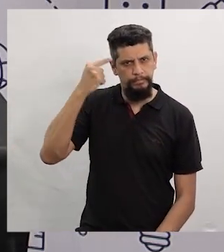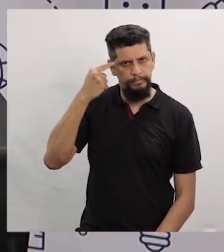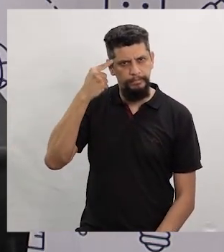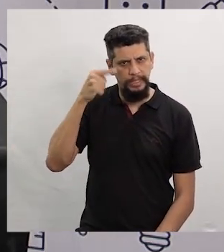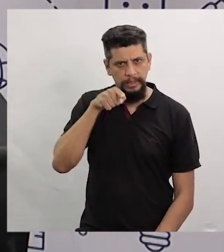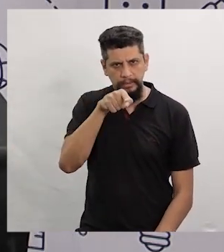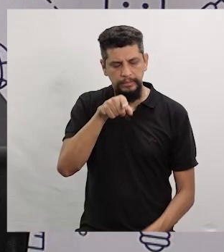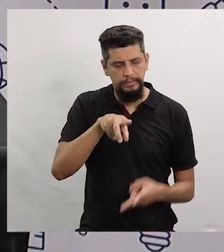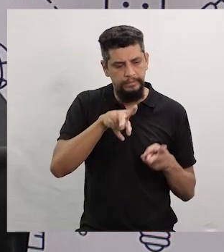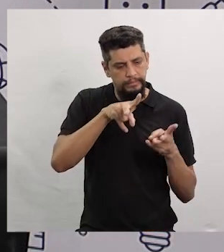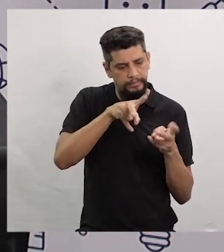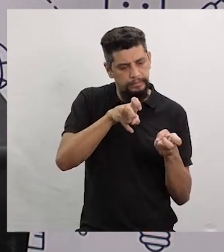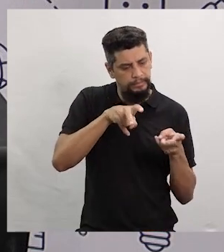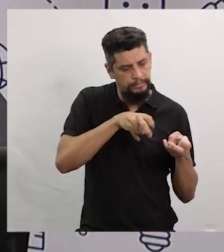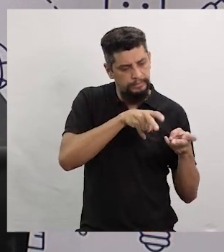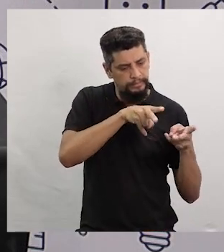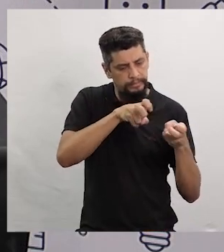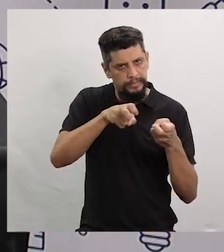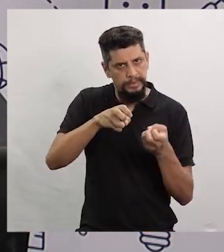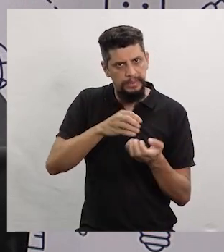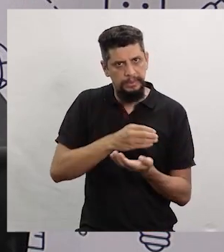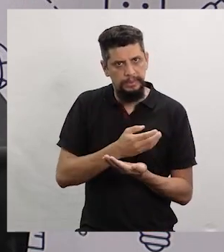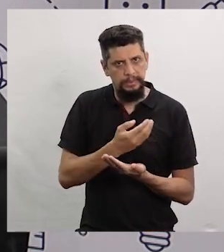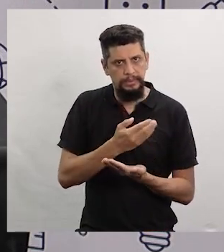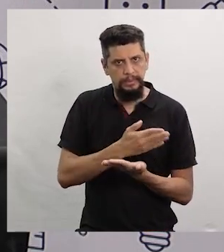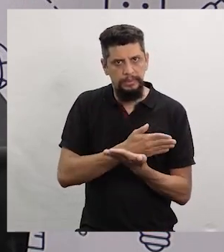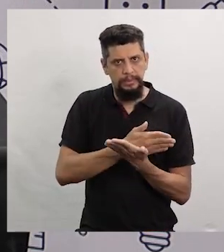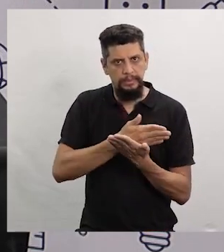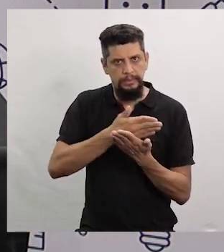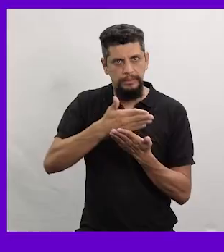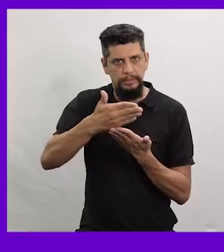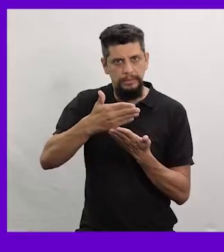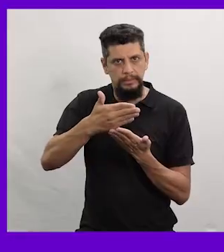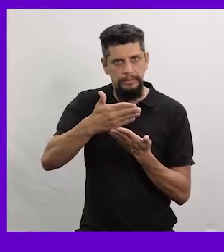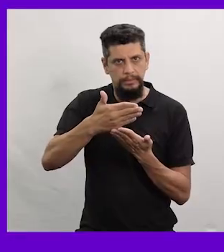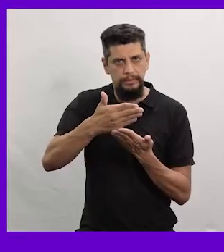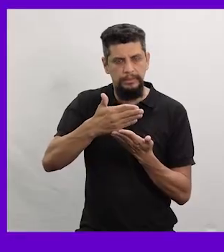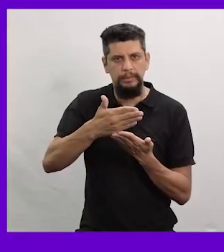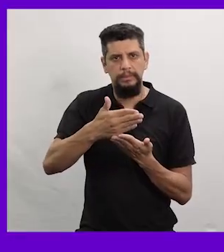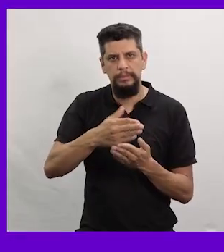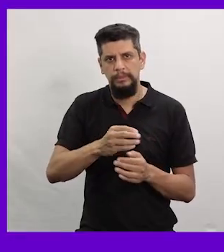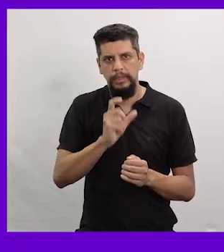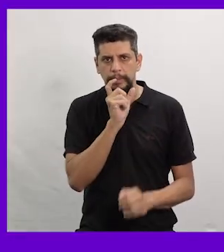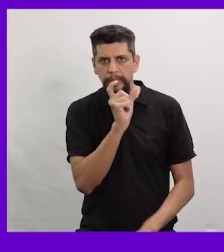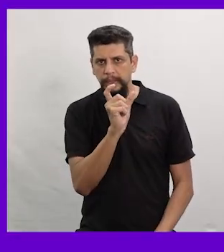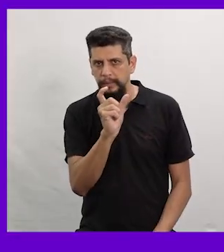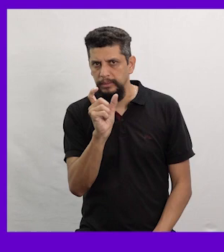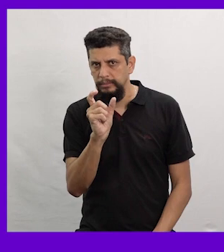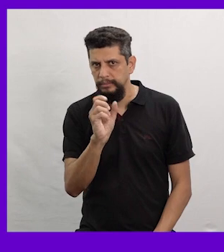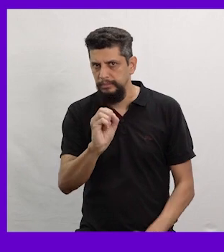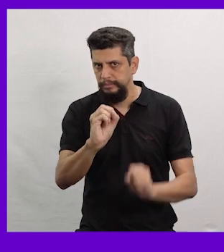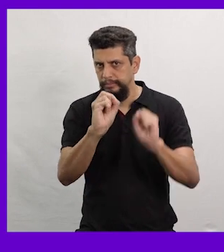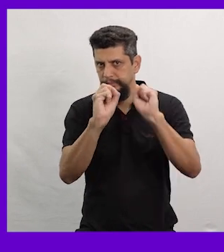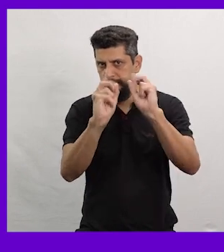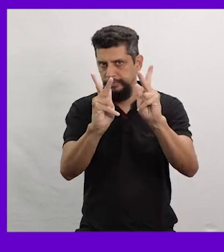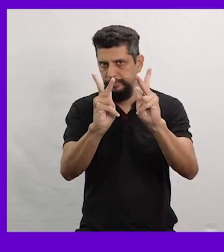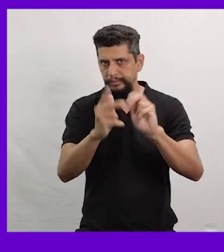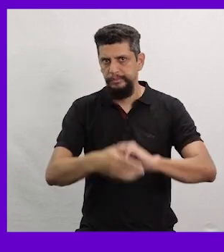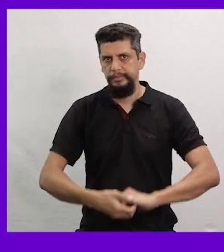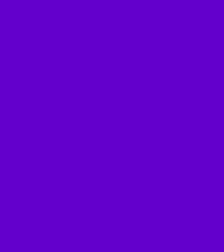aí um pouquinho e observem as iniciais das palavras ok